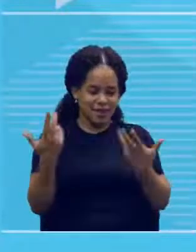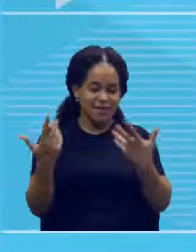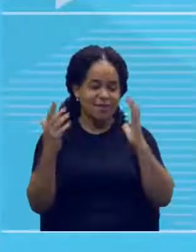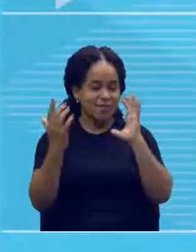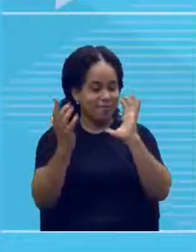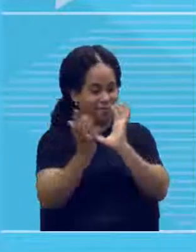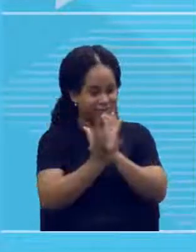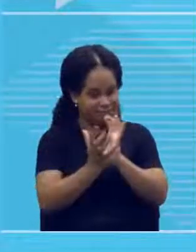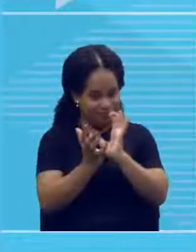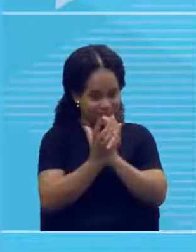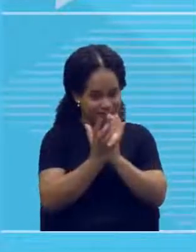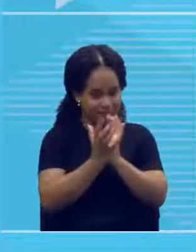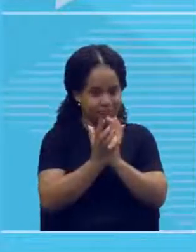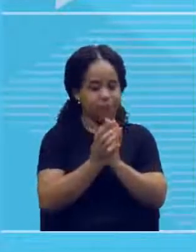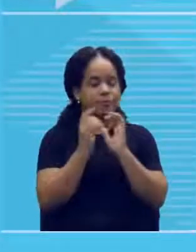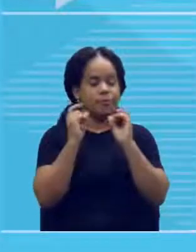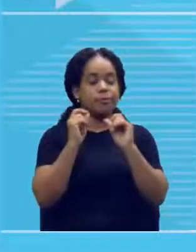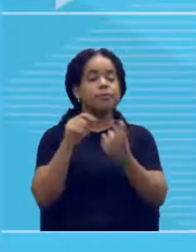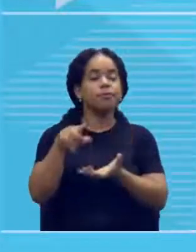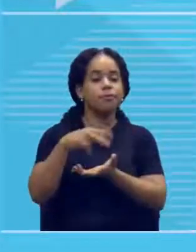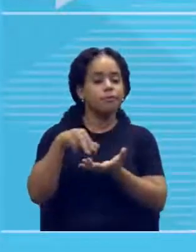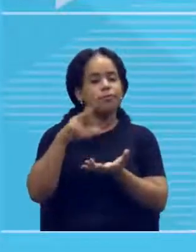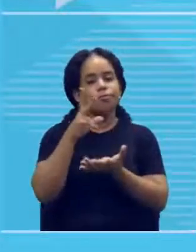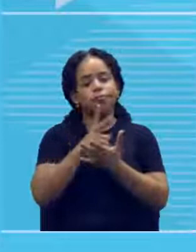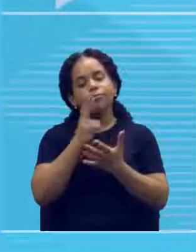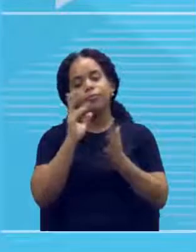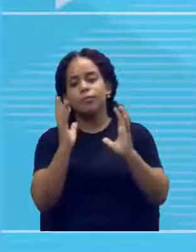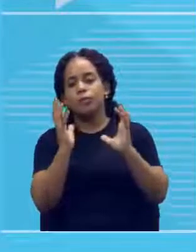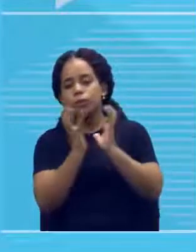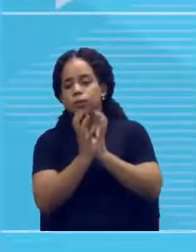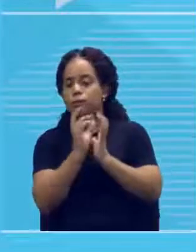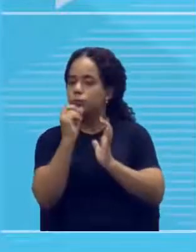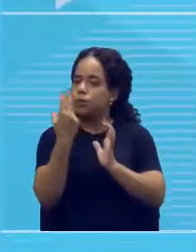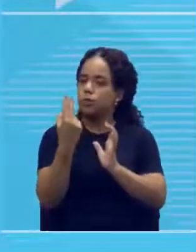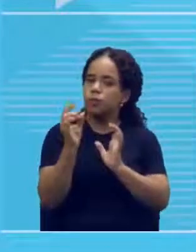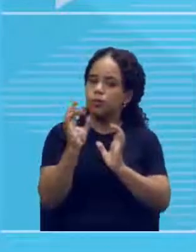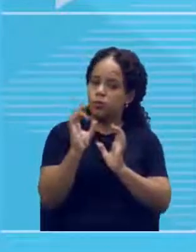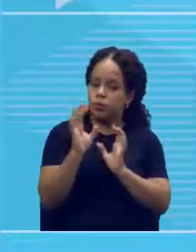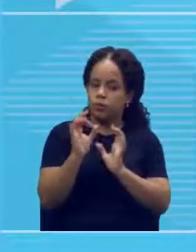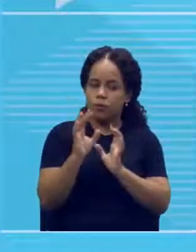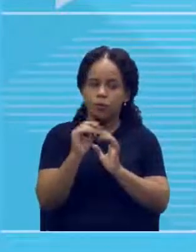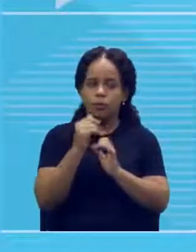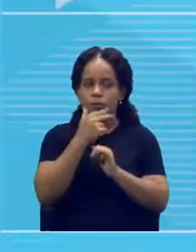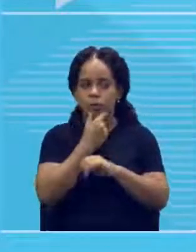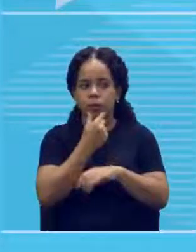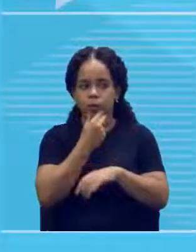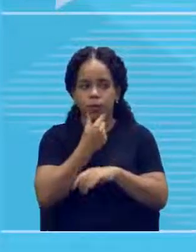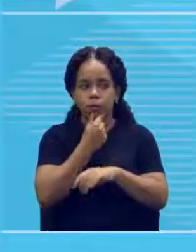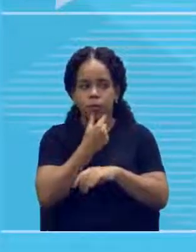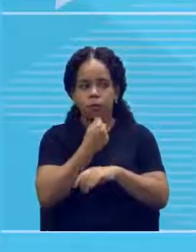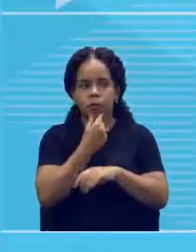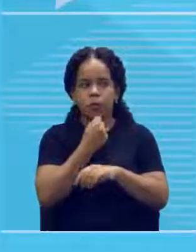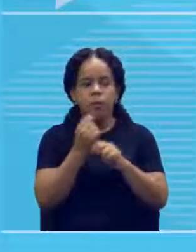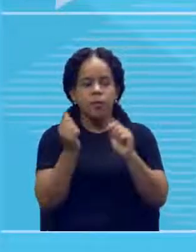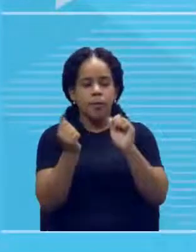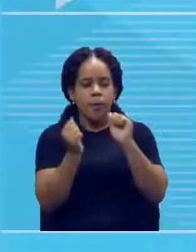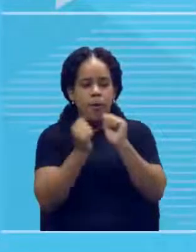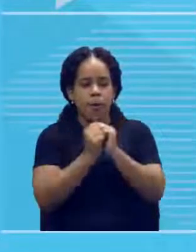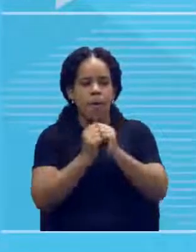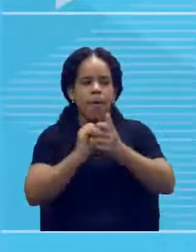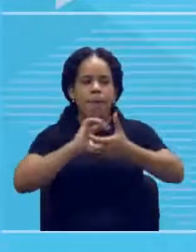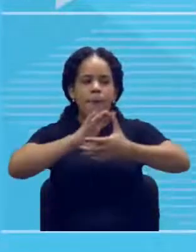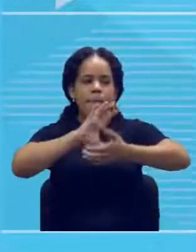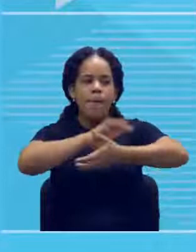A dança é, acima de tudo, coletiva. Os homens e as mulheres se seguram pelos punhos enquanto dançam